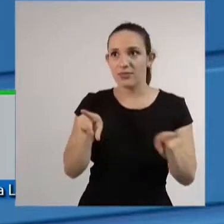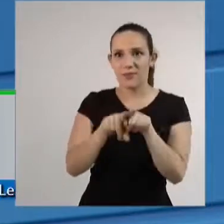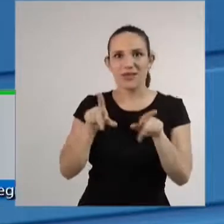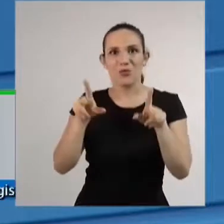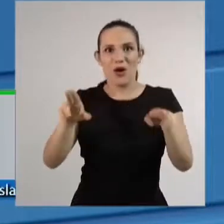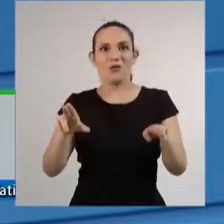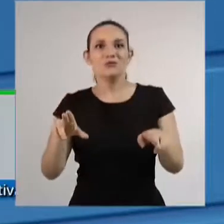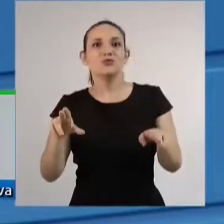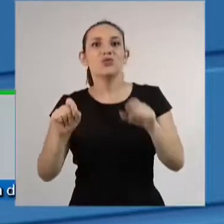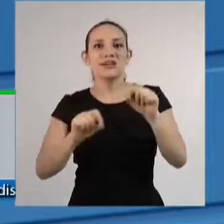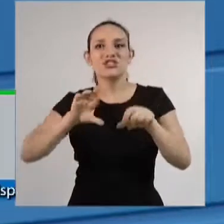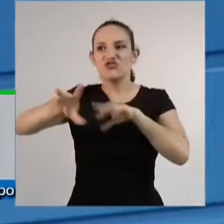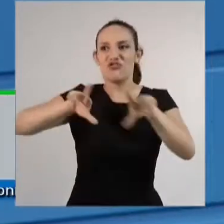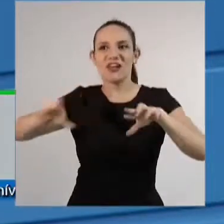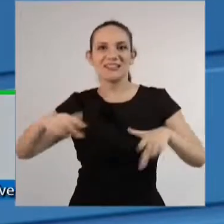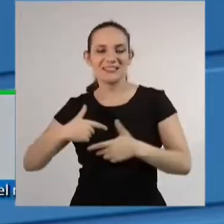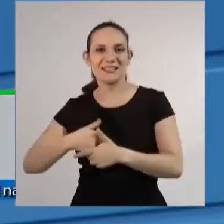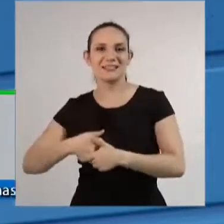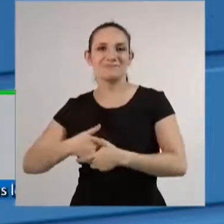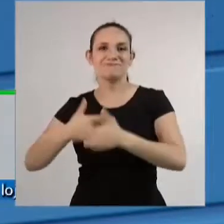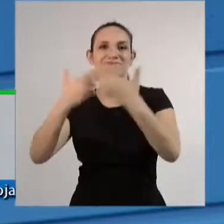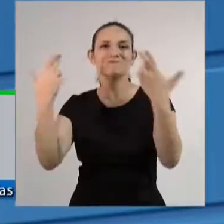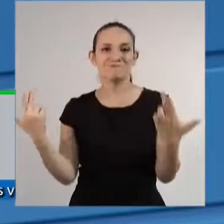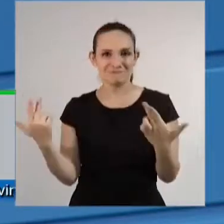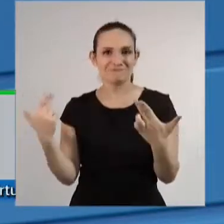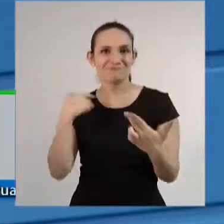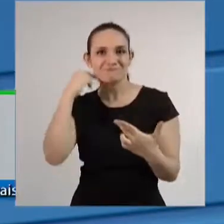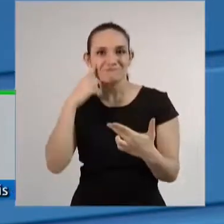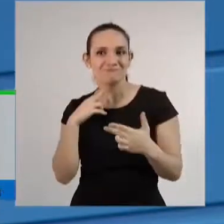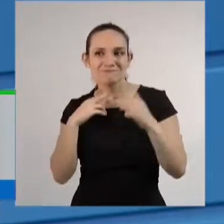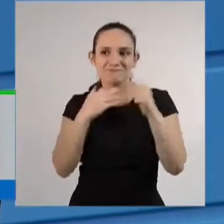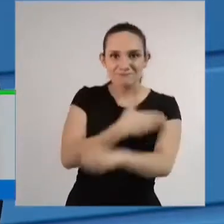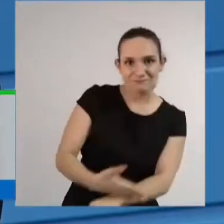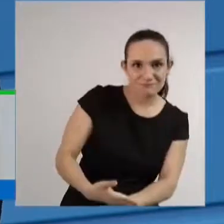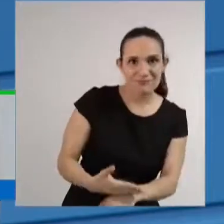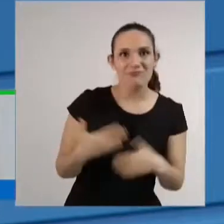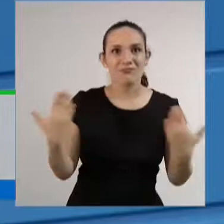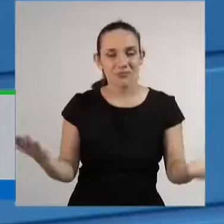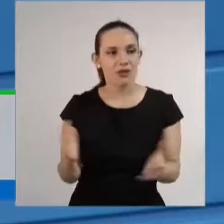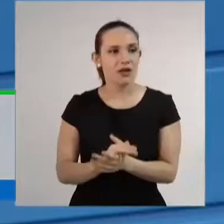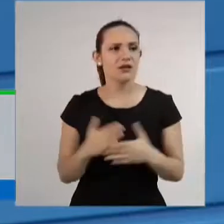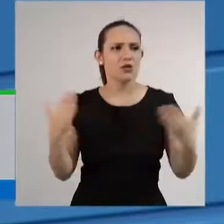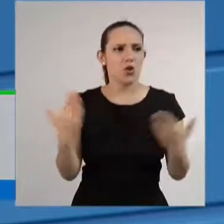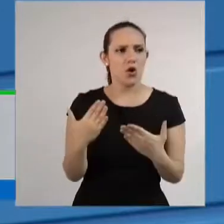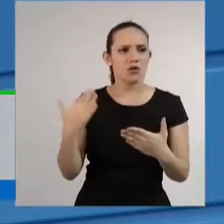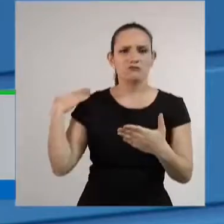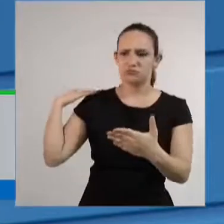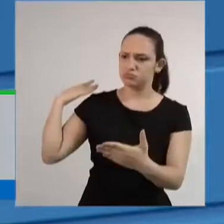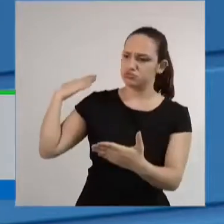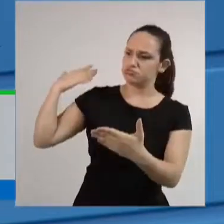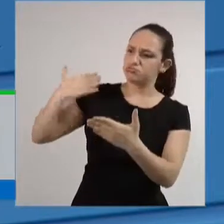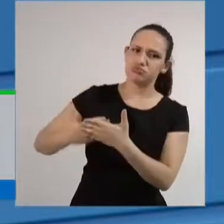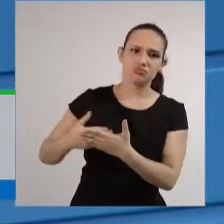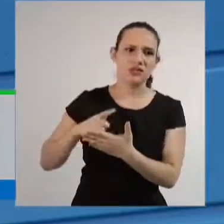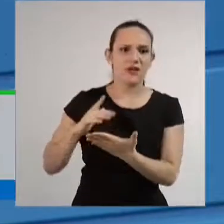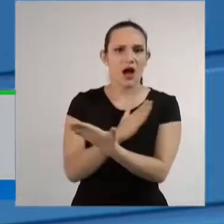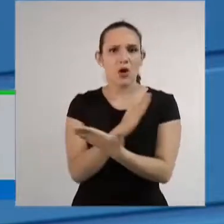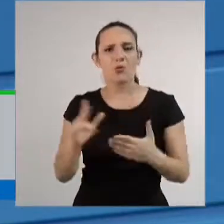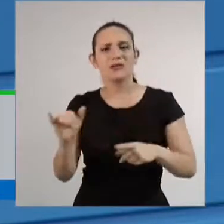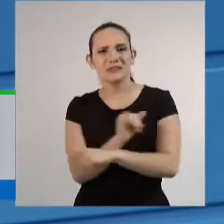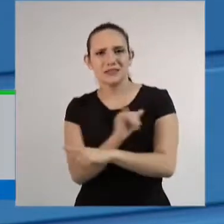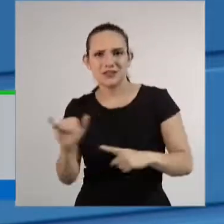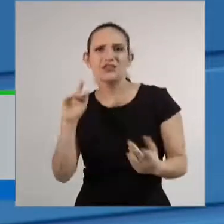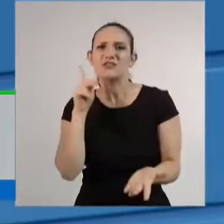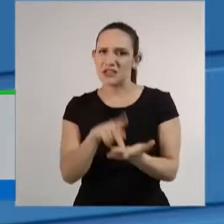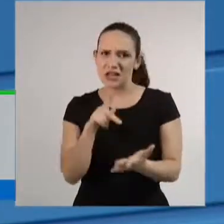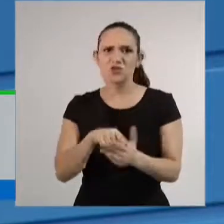e econômicos do nosso país são vergonhosos ainda, e por mais que nós tivemos nos últimos anos ações que